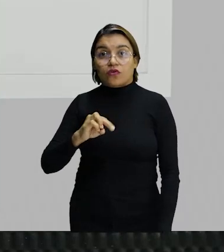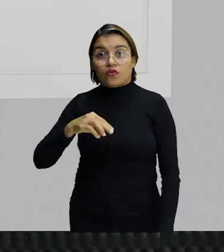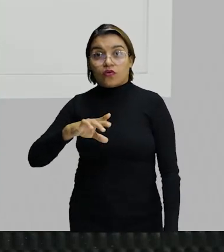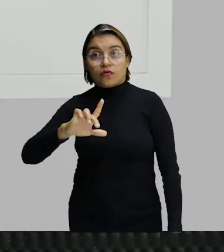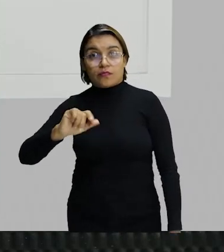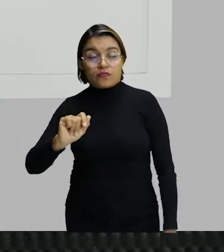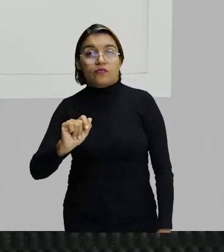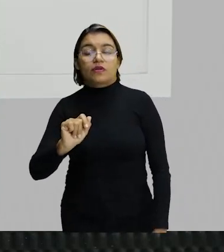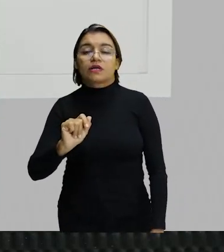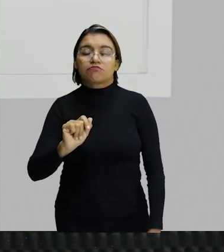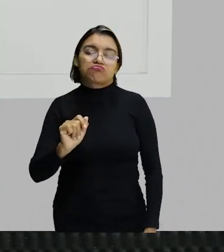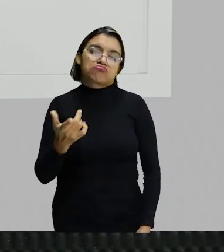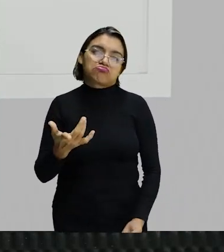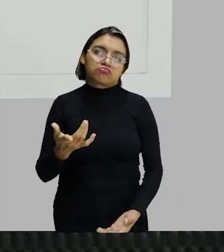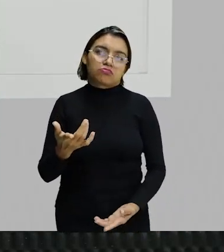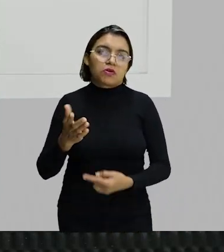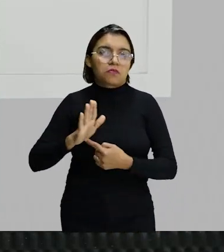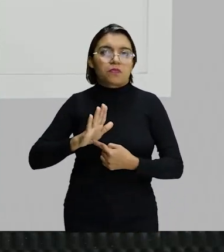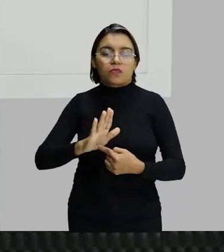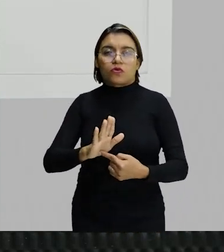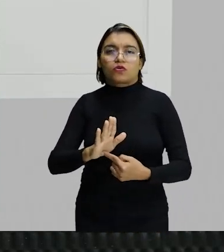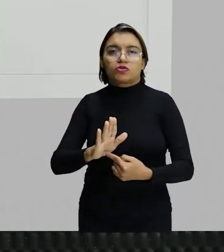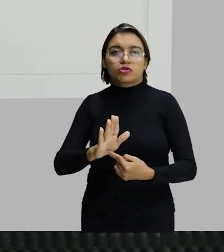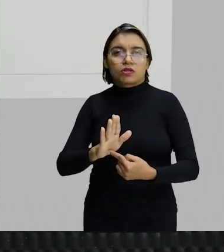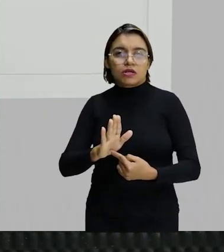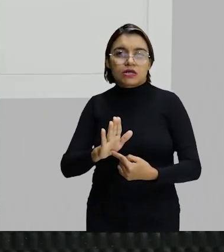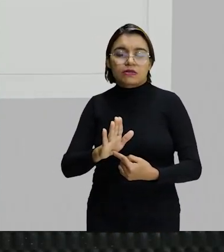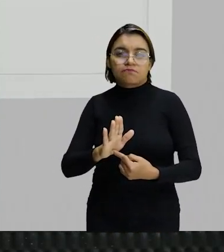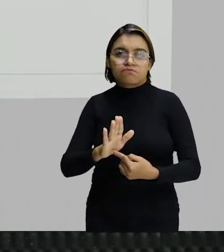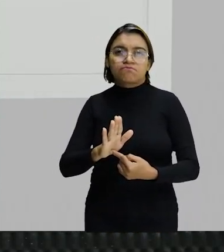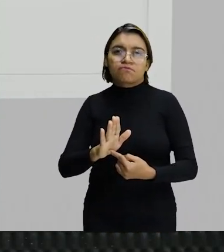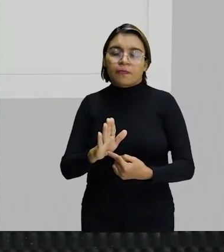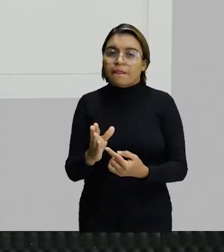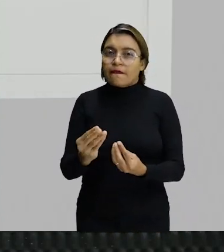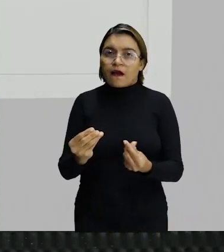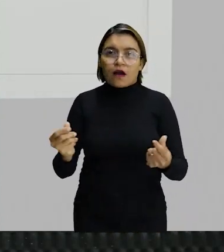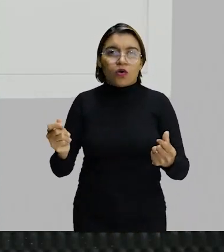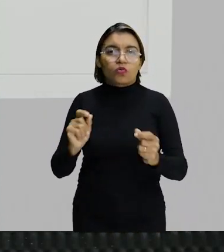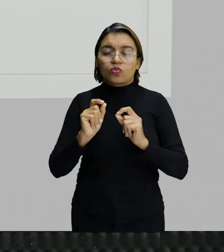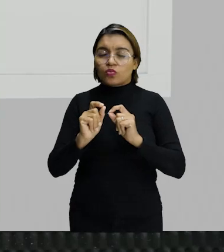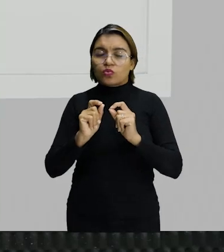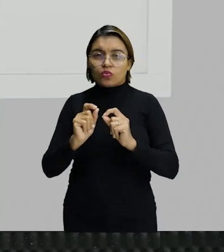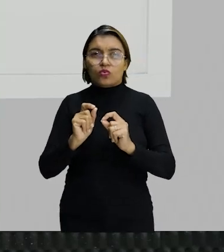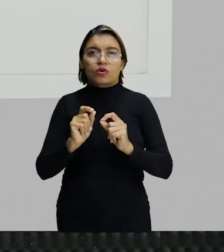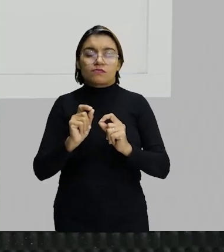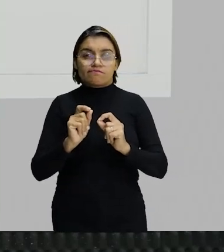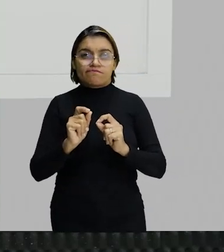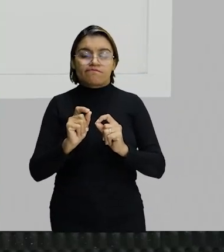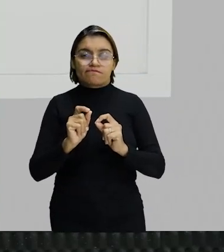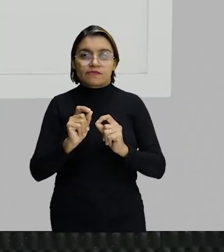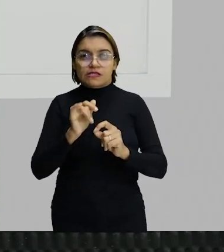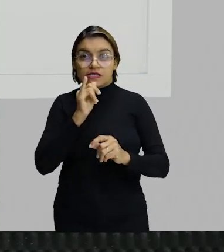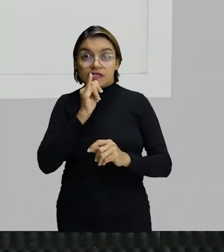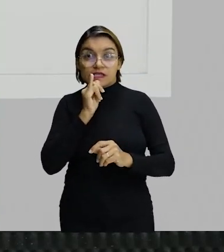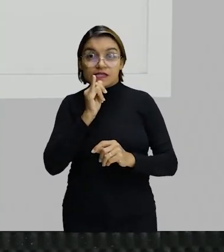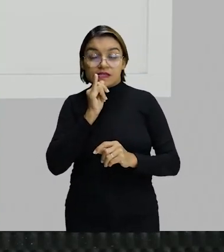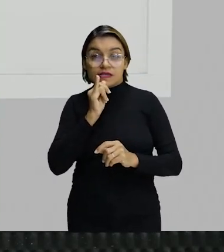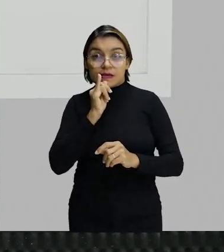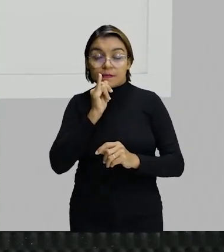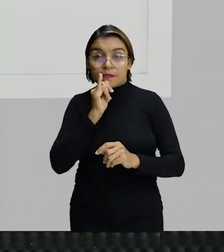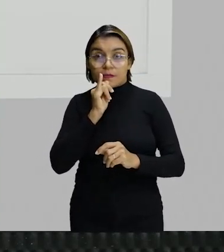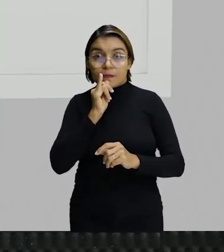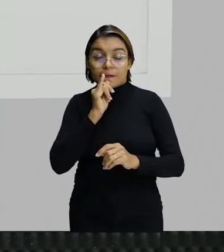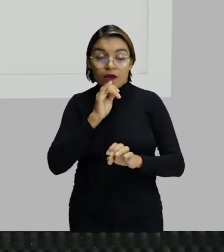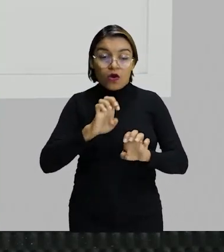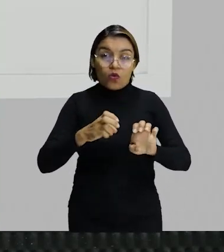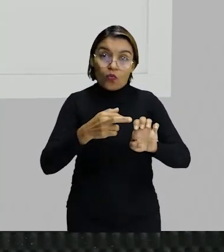estabelecer algo a priori, ou isso em primeira instância, e dali retirar algo que está dentro deste mesmo